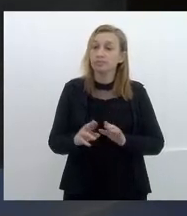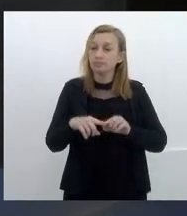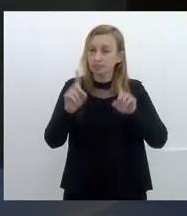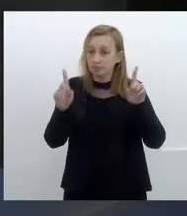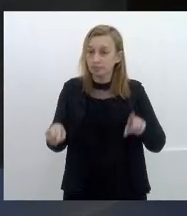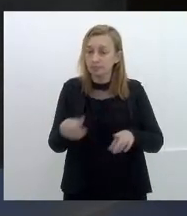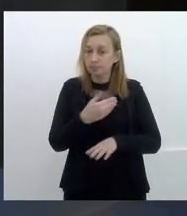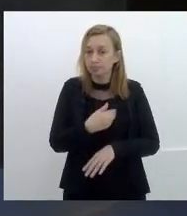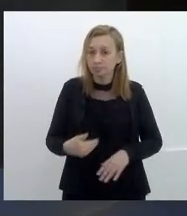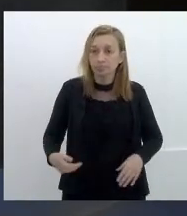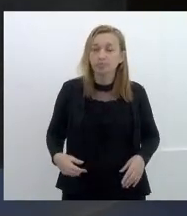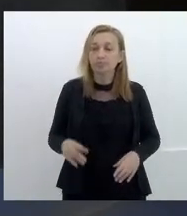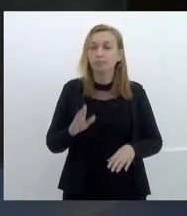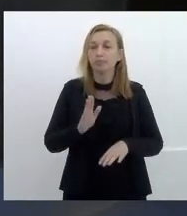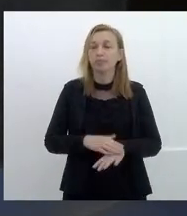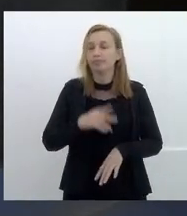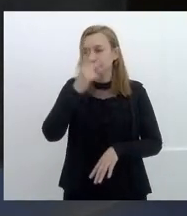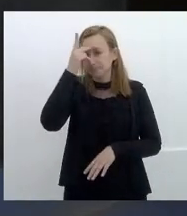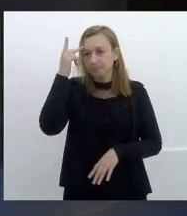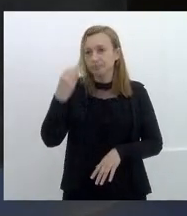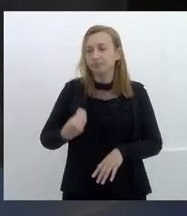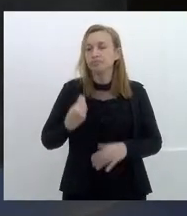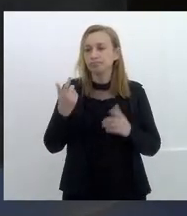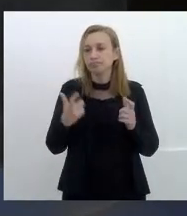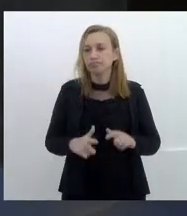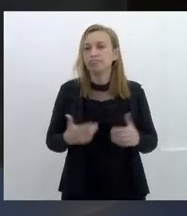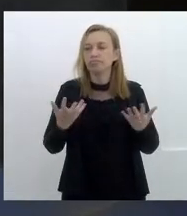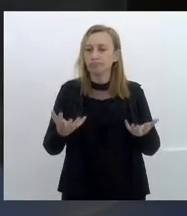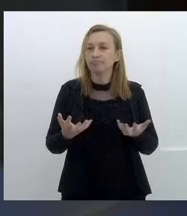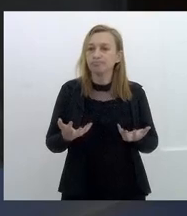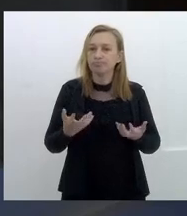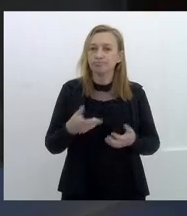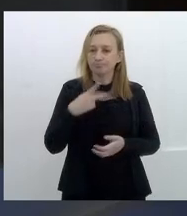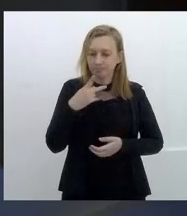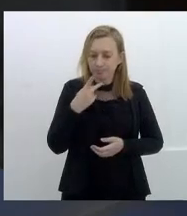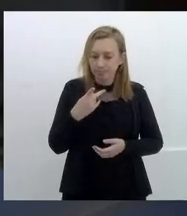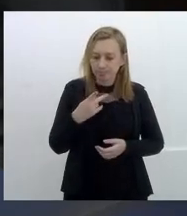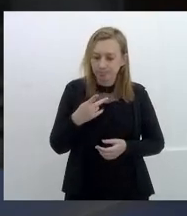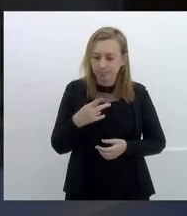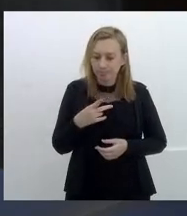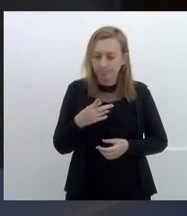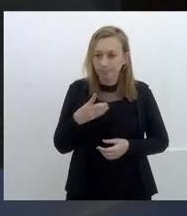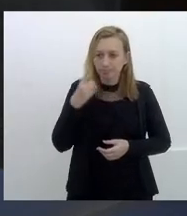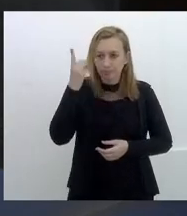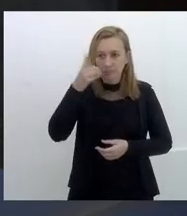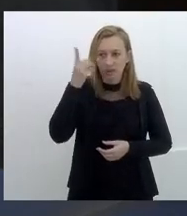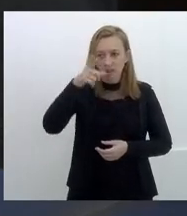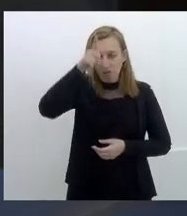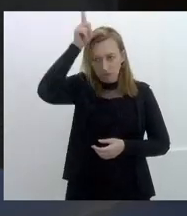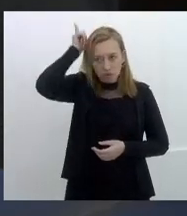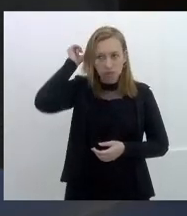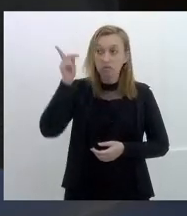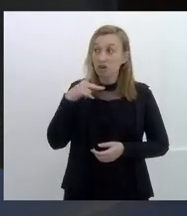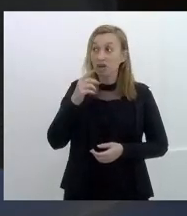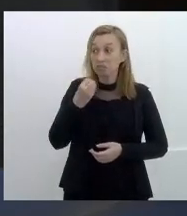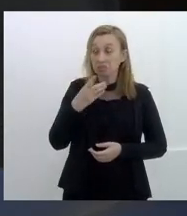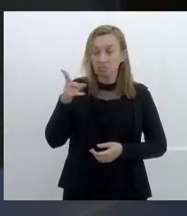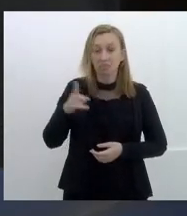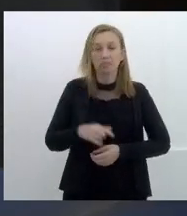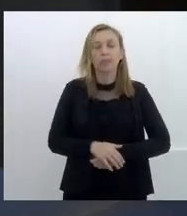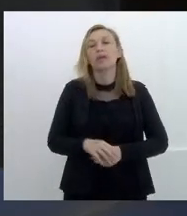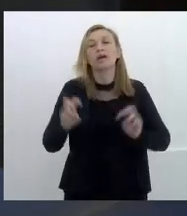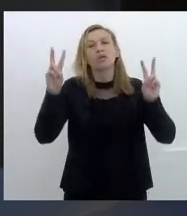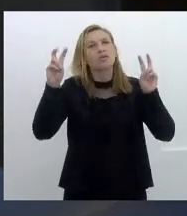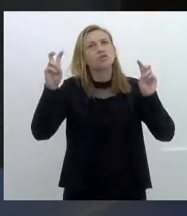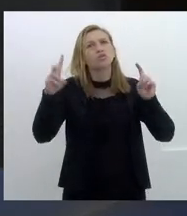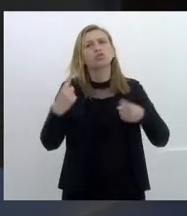demais pessoas presentes eu queria muito muito bem abordado pelo Deputado Luiz Paulo a questão